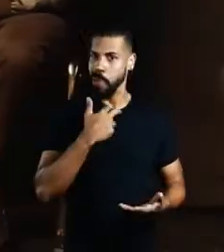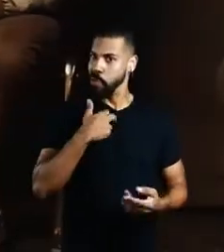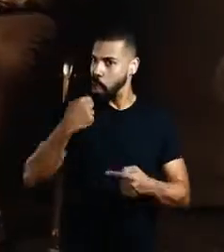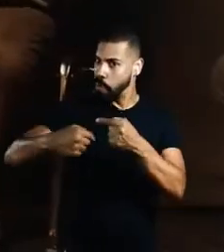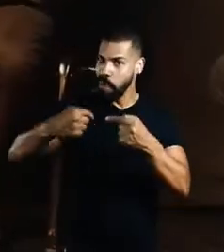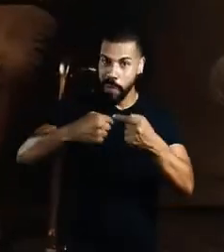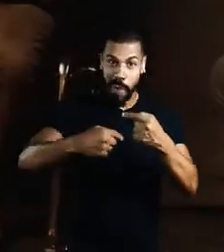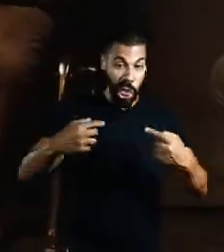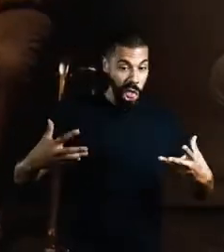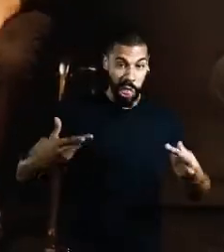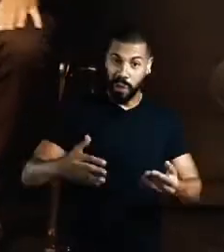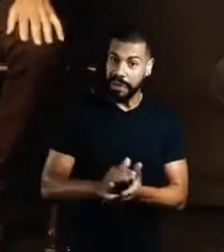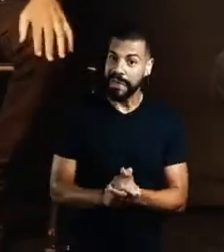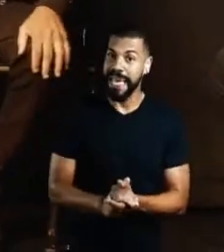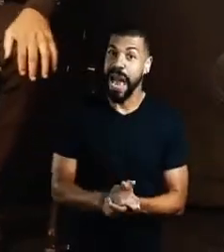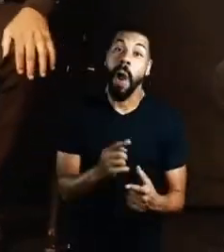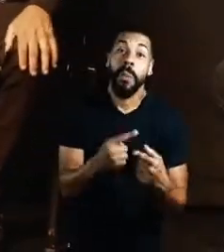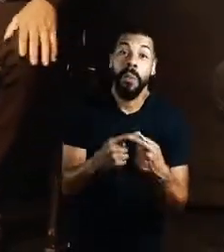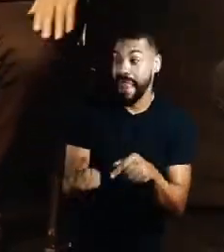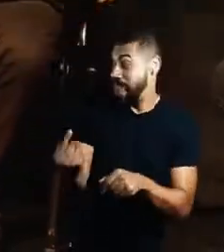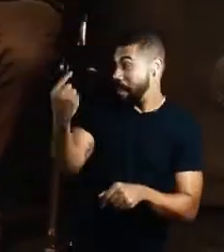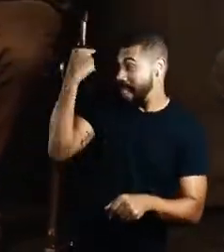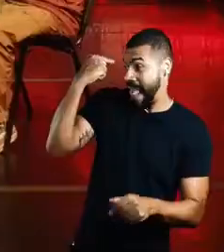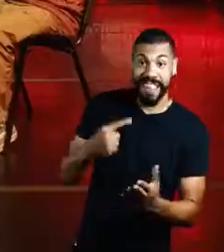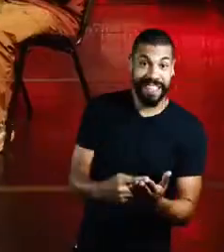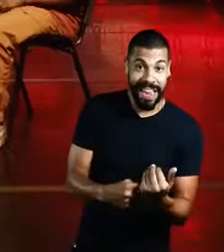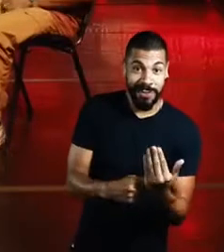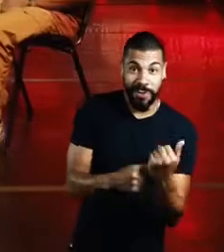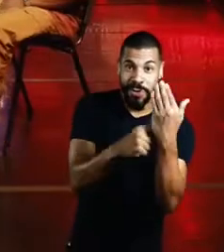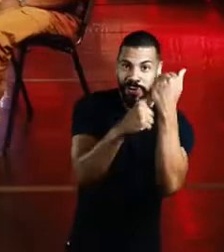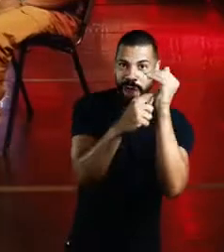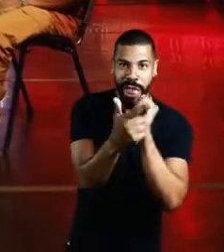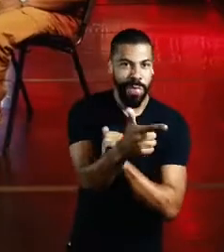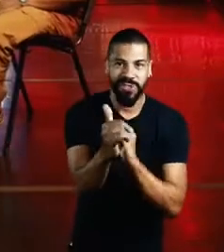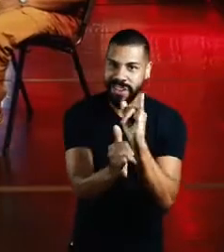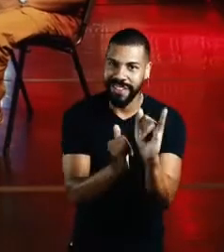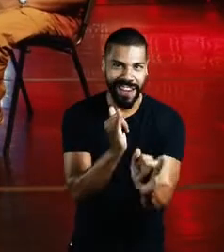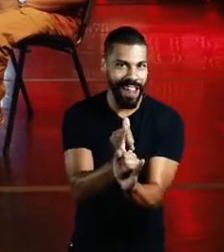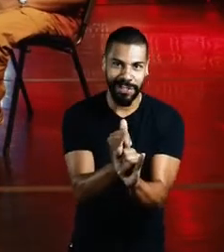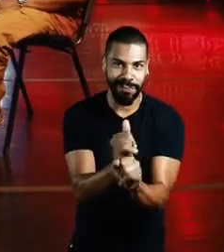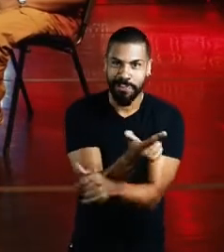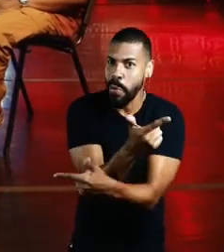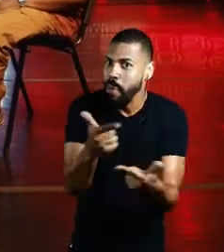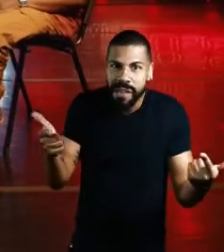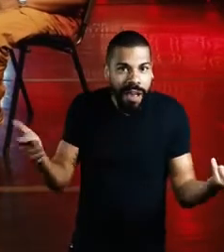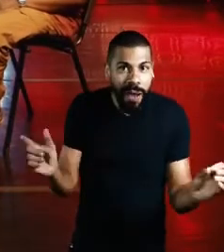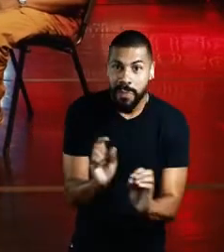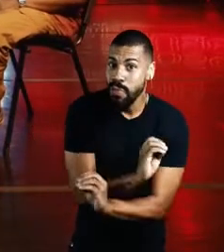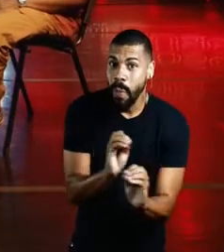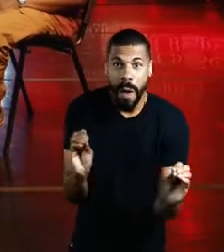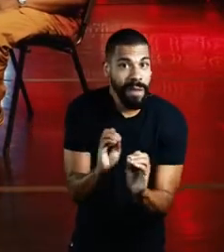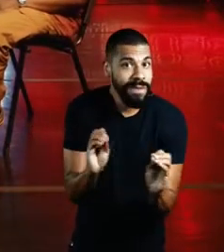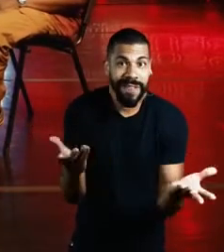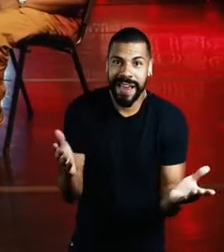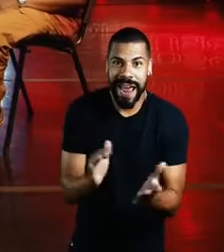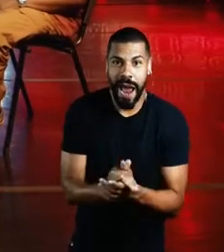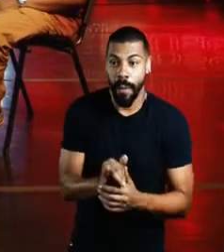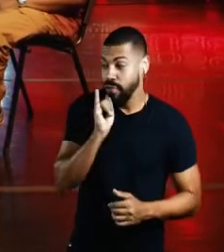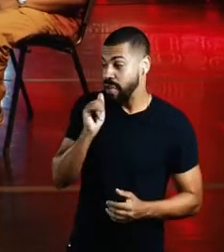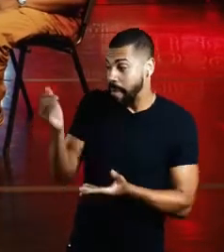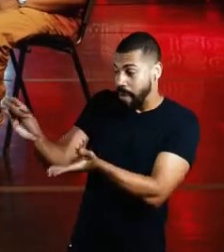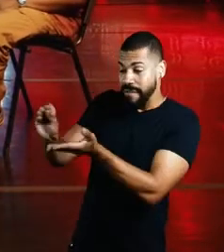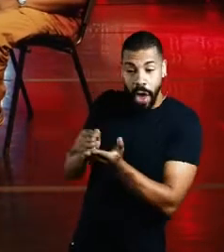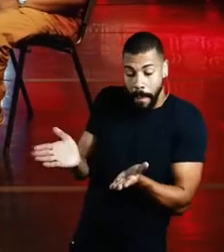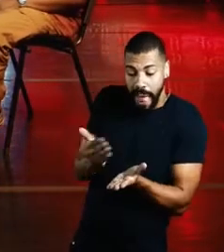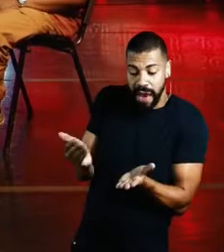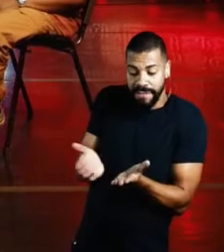Porque tudo ia dar ruim. A tecnologia não tinha esse conhecimento, não tinha internet. Não tinha, ninguém era sabia de nada. Era uma revista, chegava uma revista,